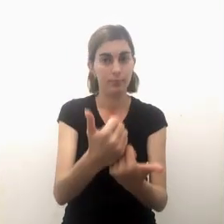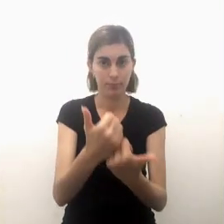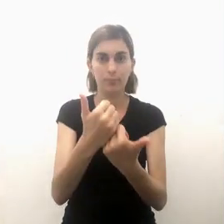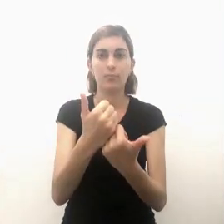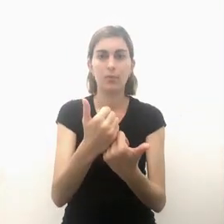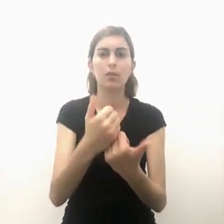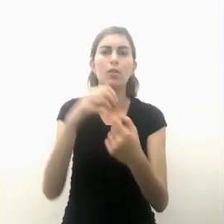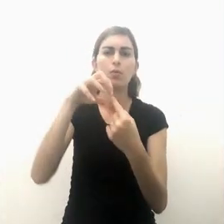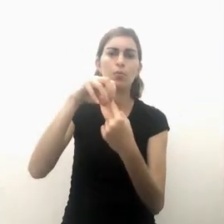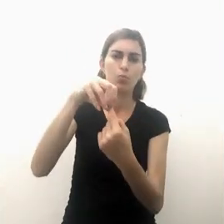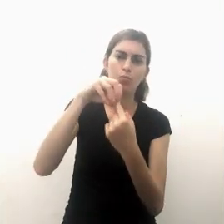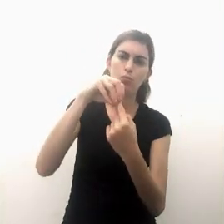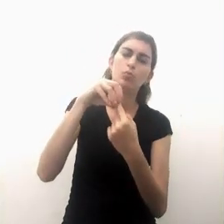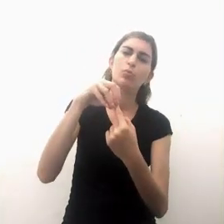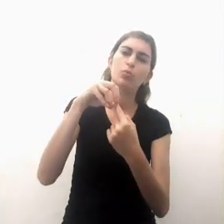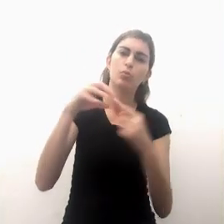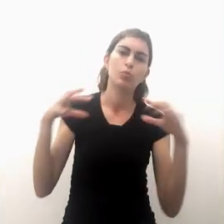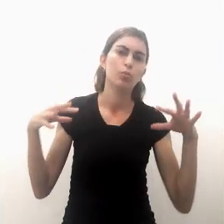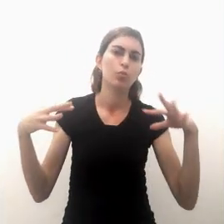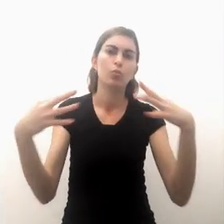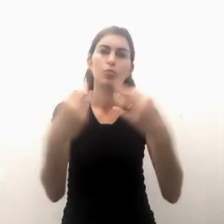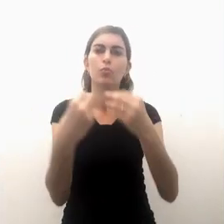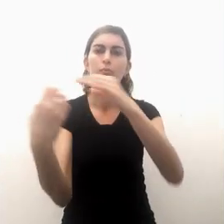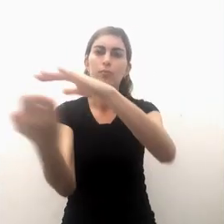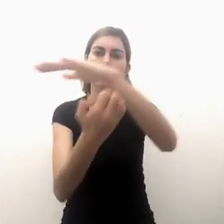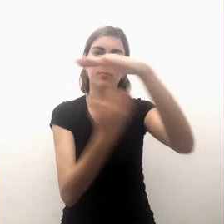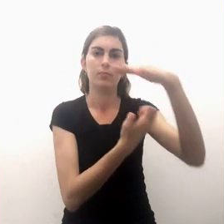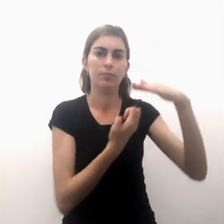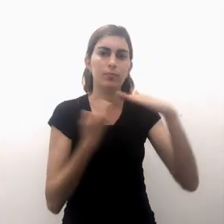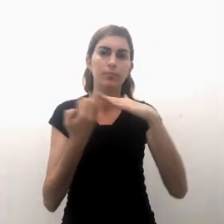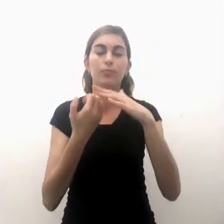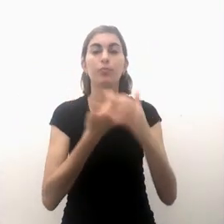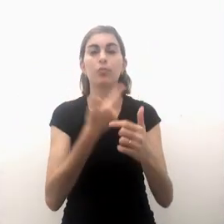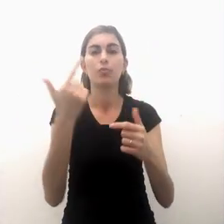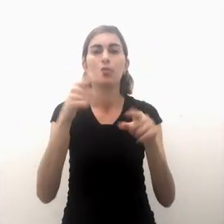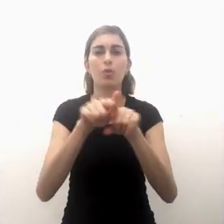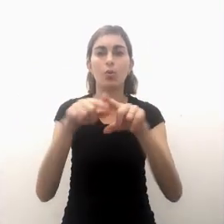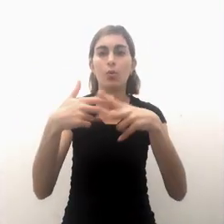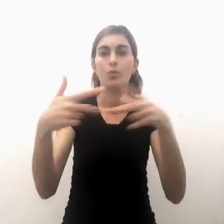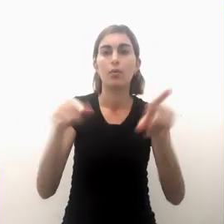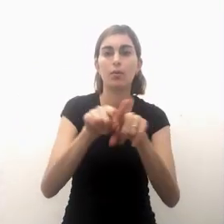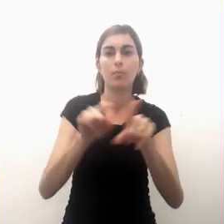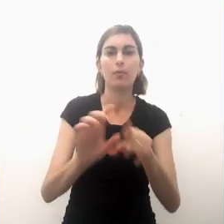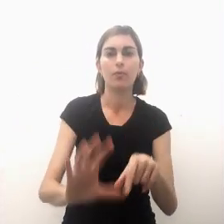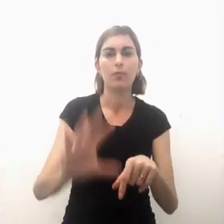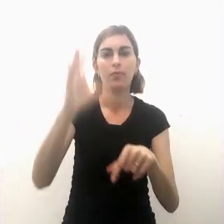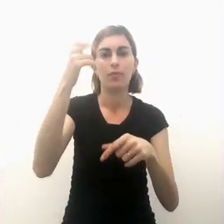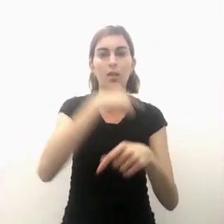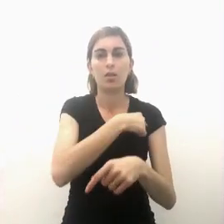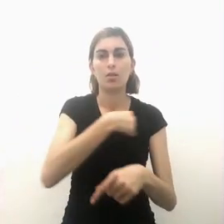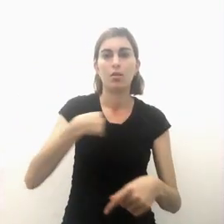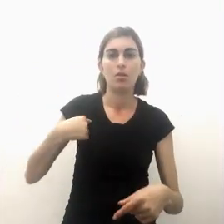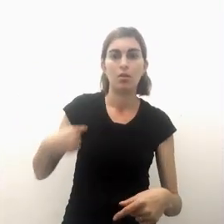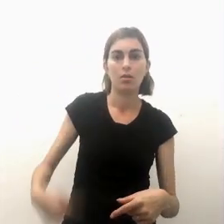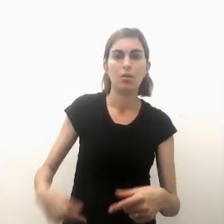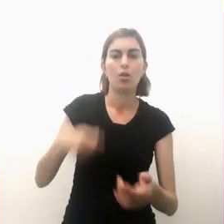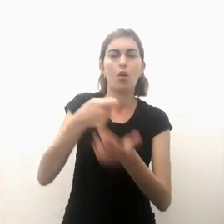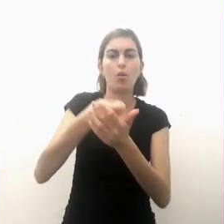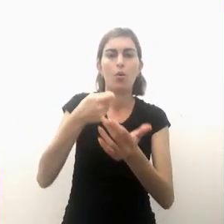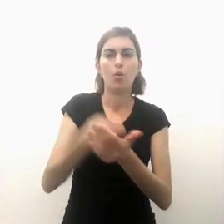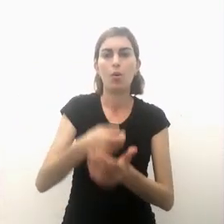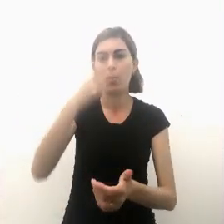representa exclusivamente todas as empresas, tá? Uma outra coisa também que vai acontecer vai ser a China deve